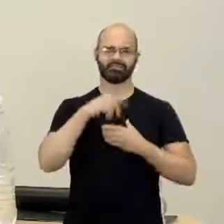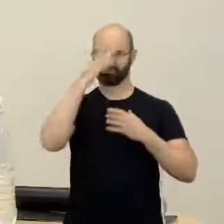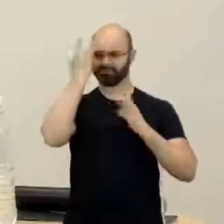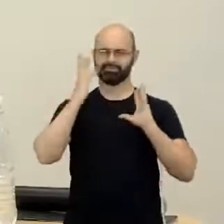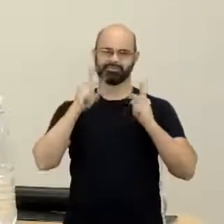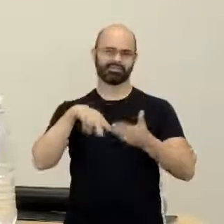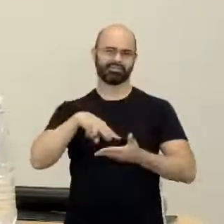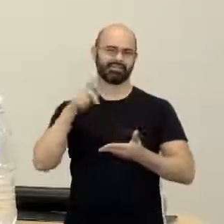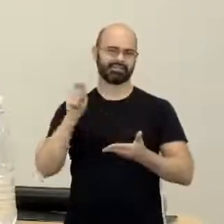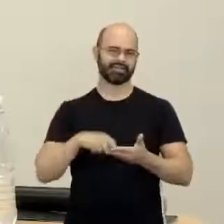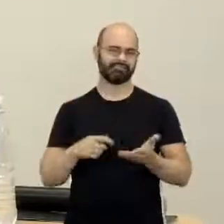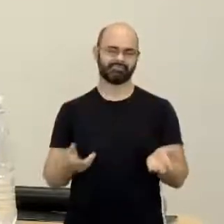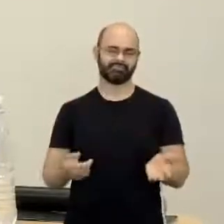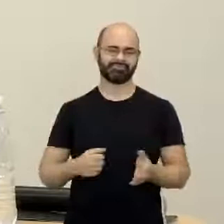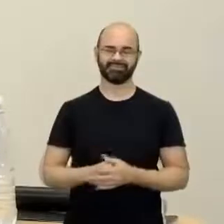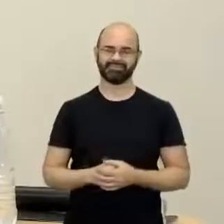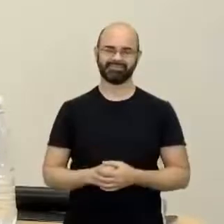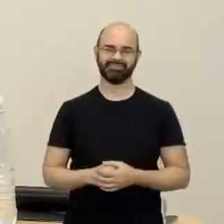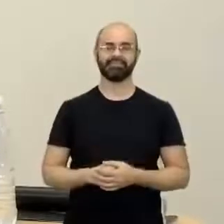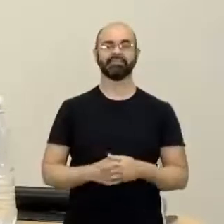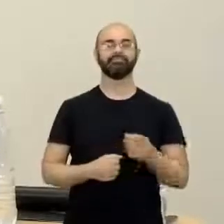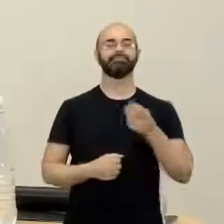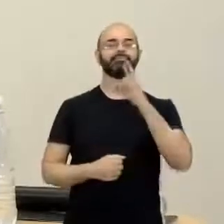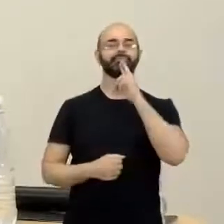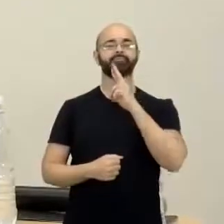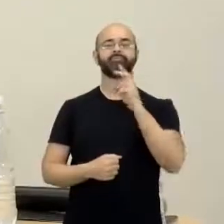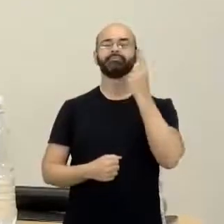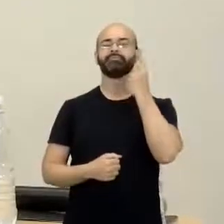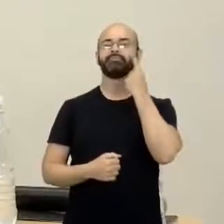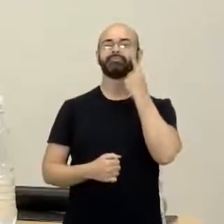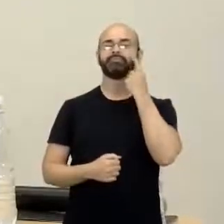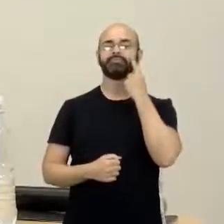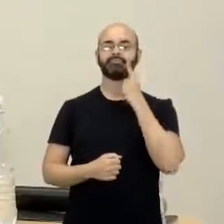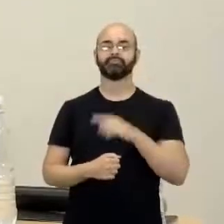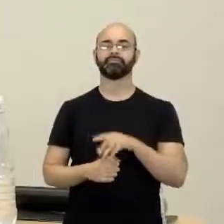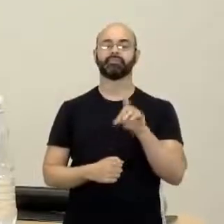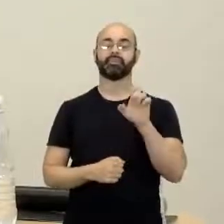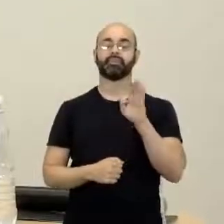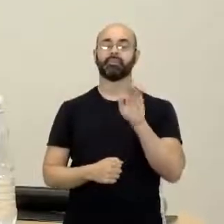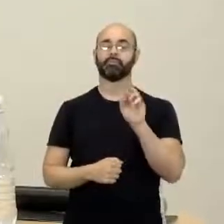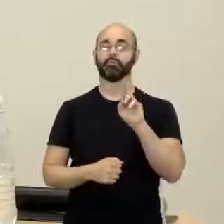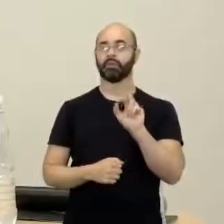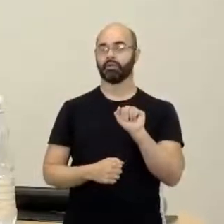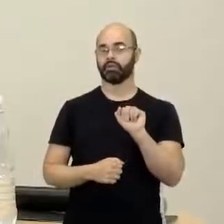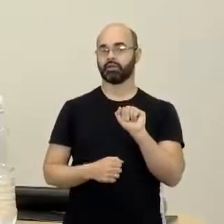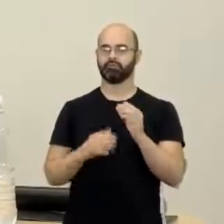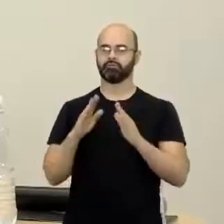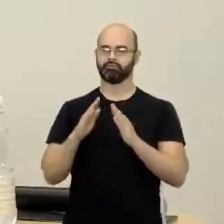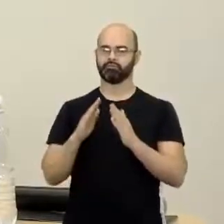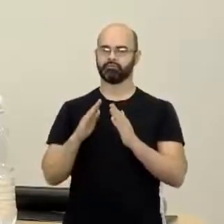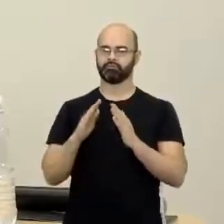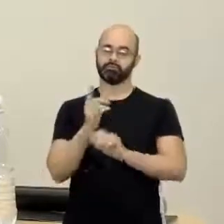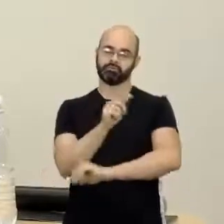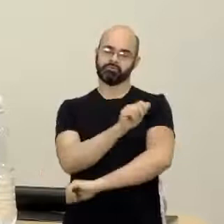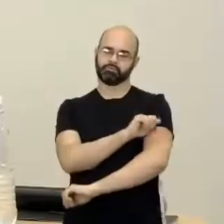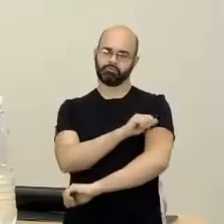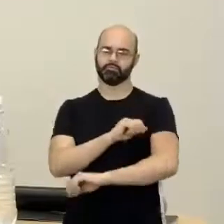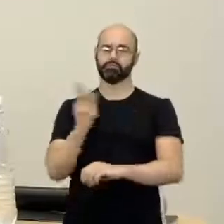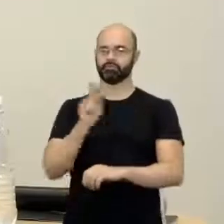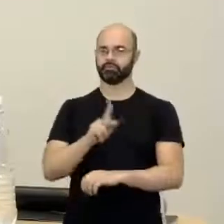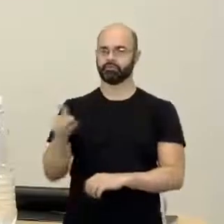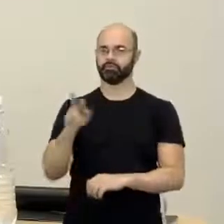viu? Vamos lá para a resposta. A Débora, a estudante Débora, da professora